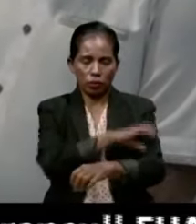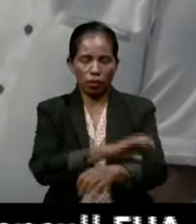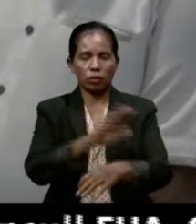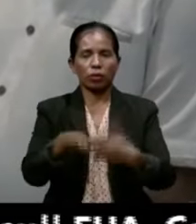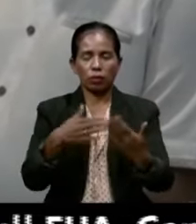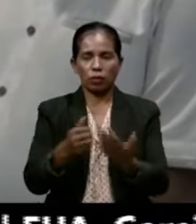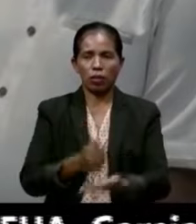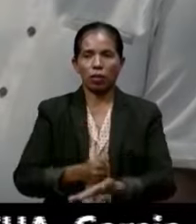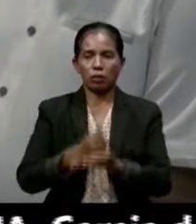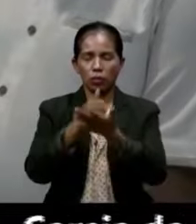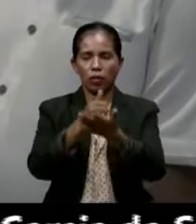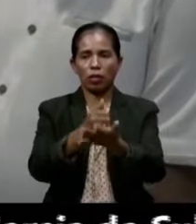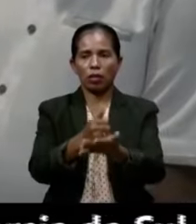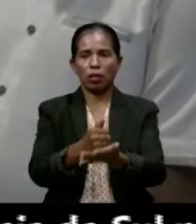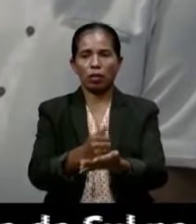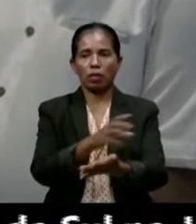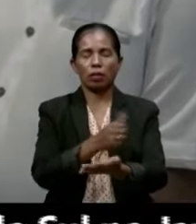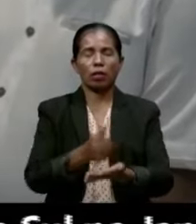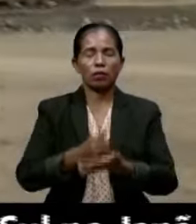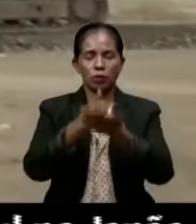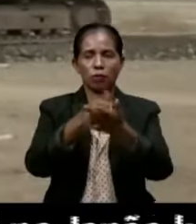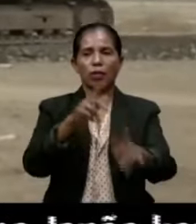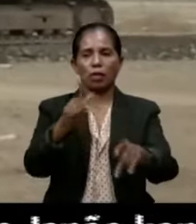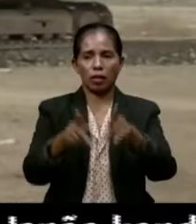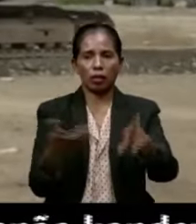o apoio itu an ajuda a tune facilita itania